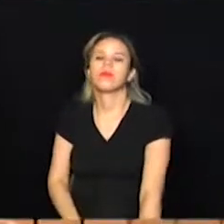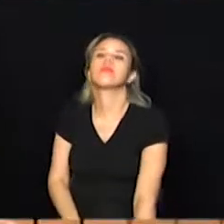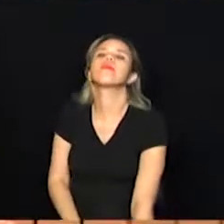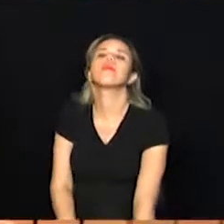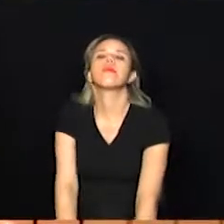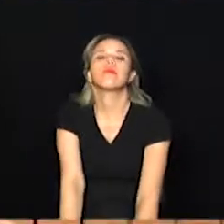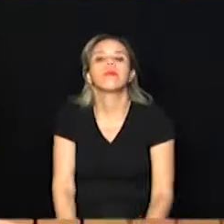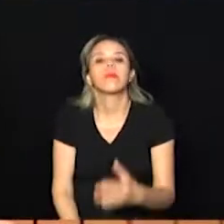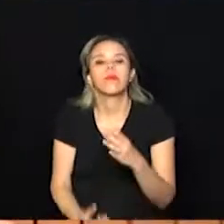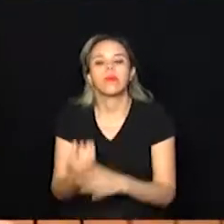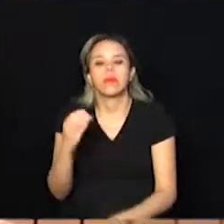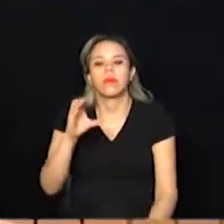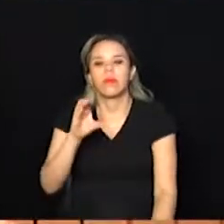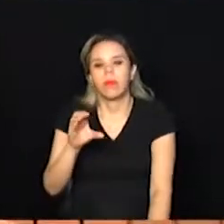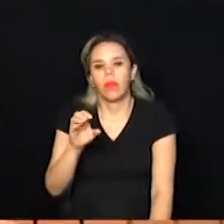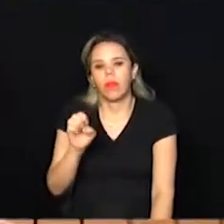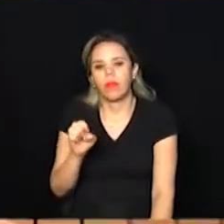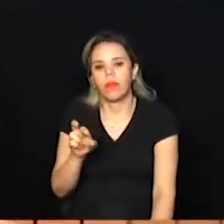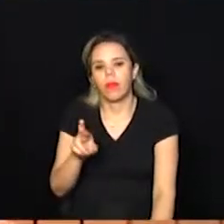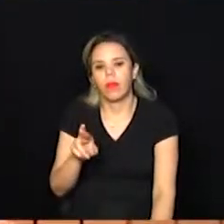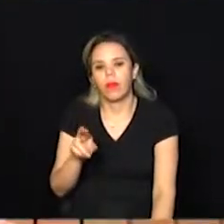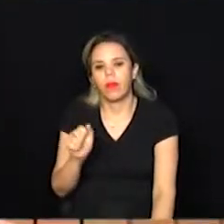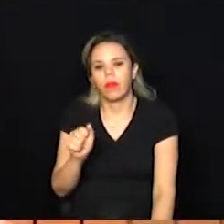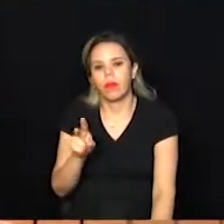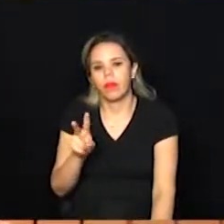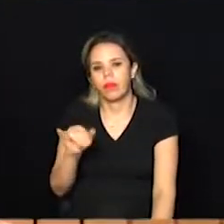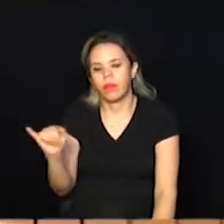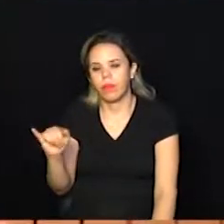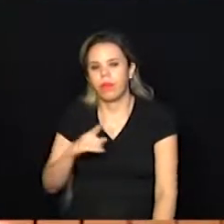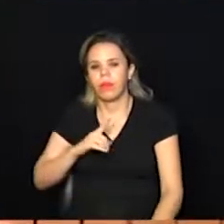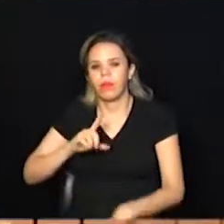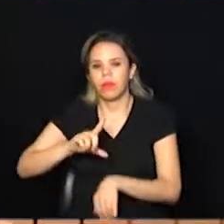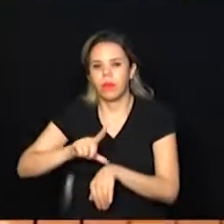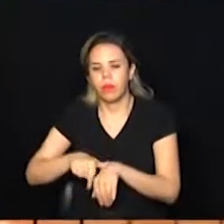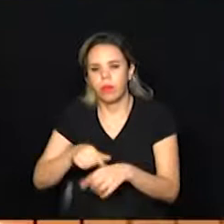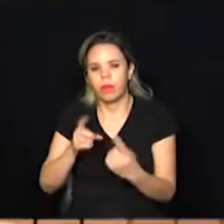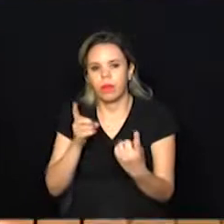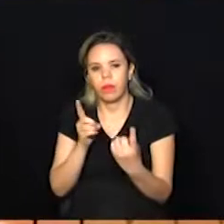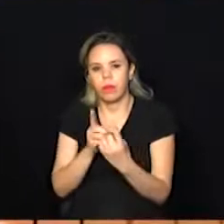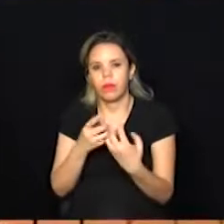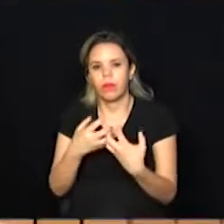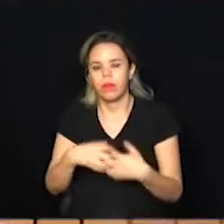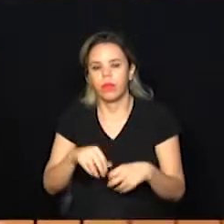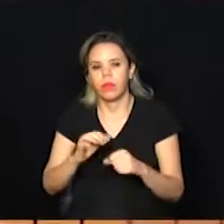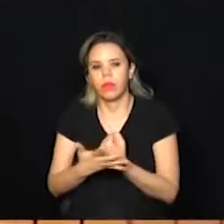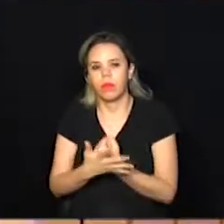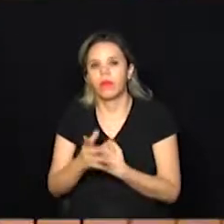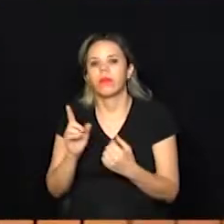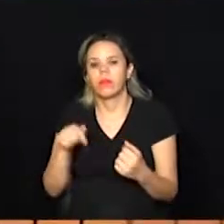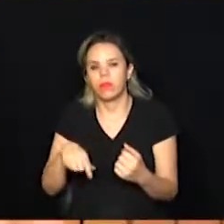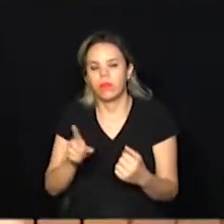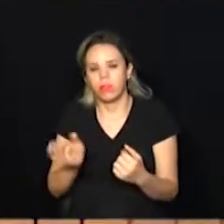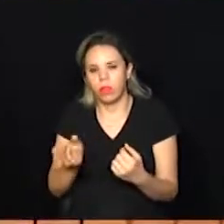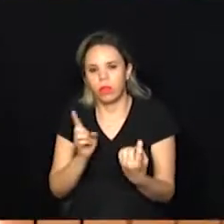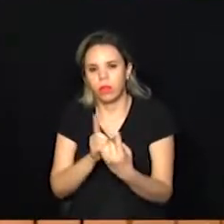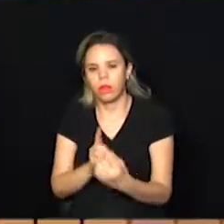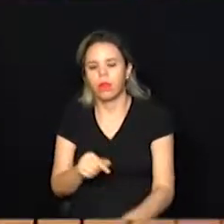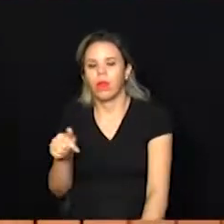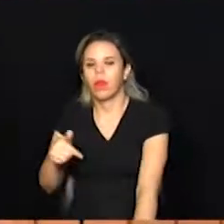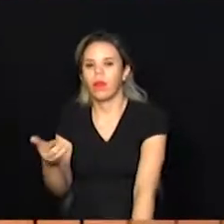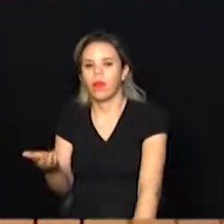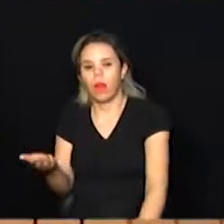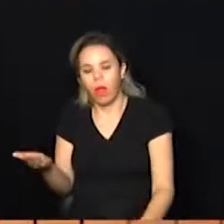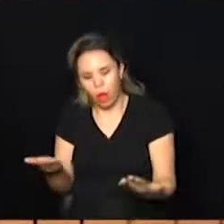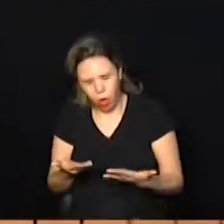do SERAV, que está em funcionamento. Houve um atraso por conta da pandemia, mas está em funcionamento. Nessa legislatura, uma